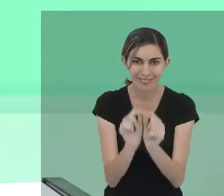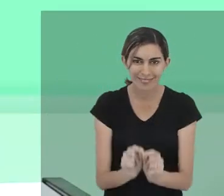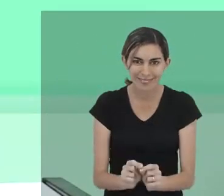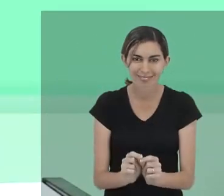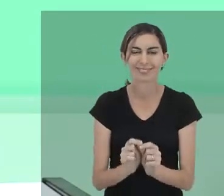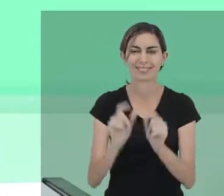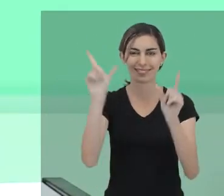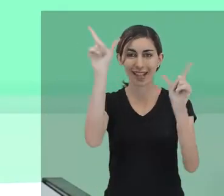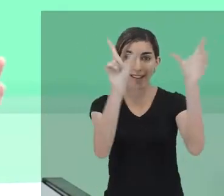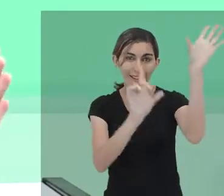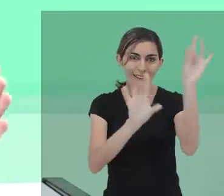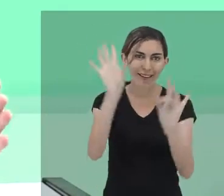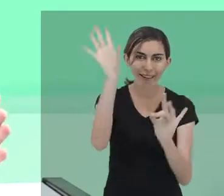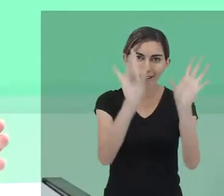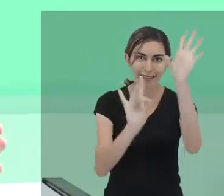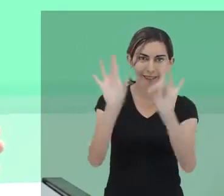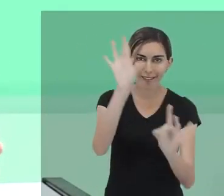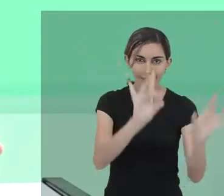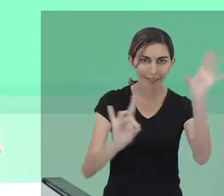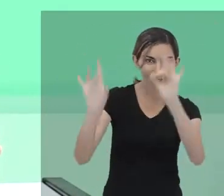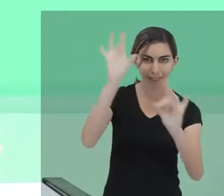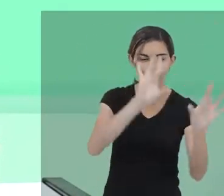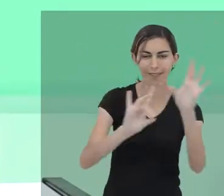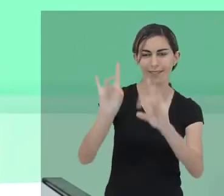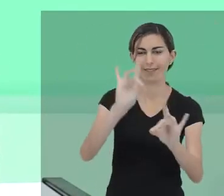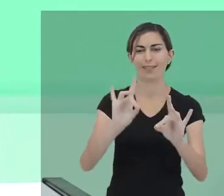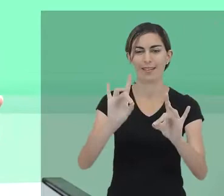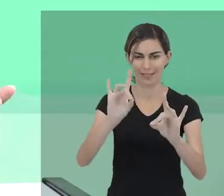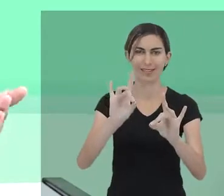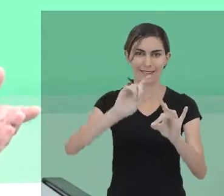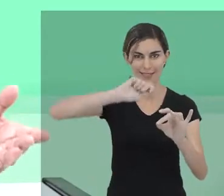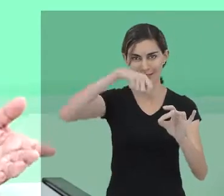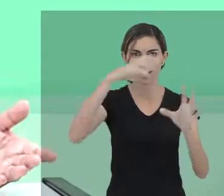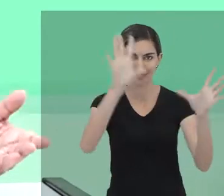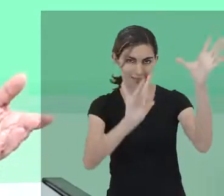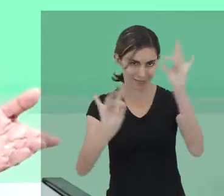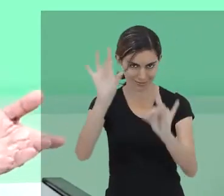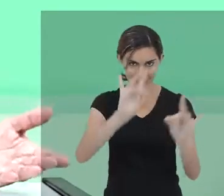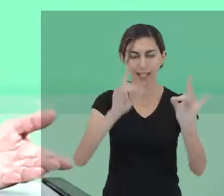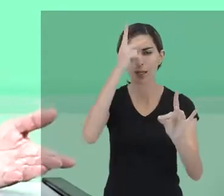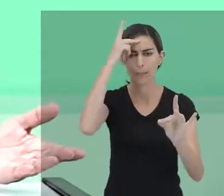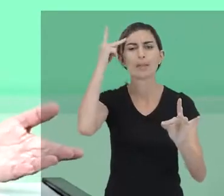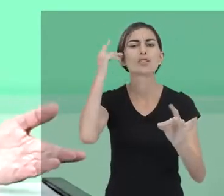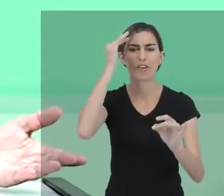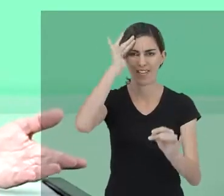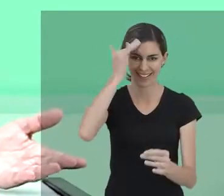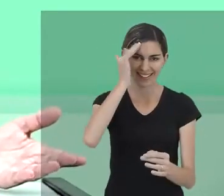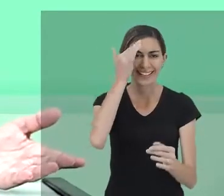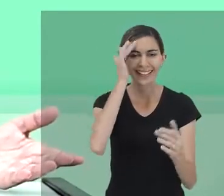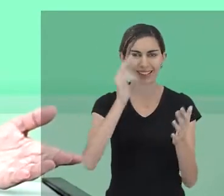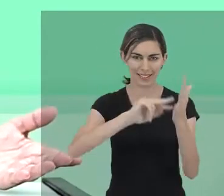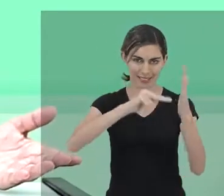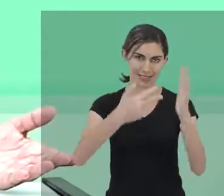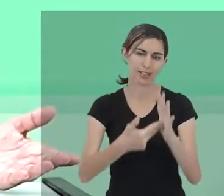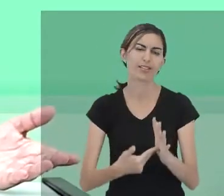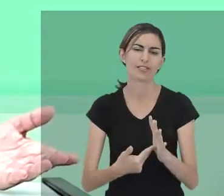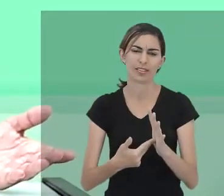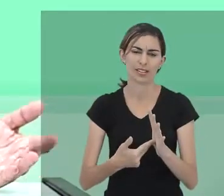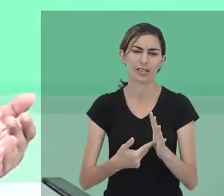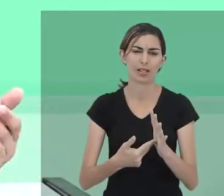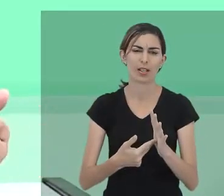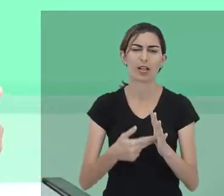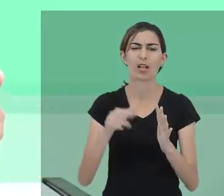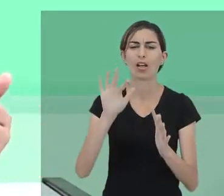Feedback, tudo bem, as pessoas vão entender. Mas vamos e convenhamos, não está correto,